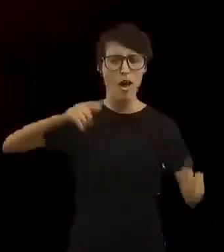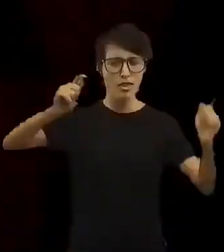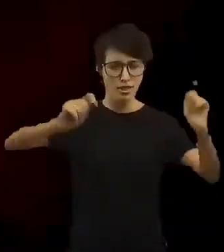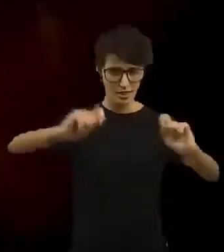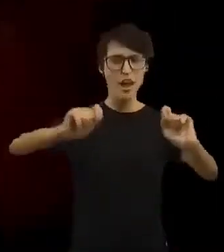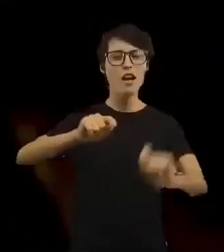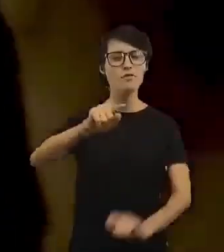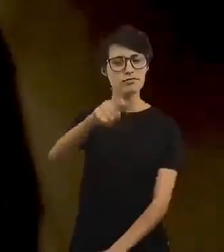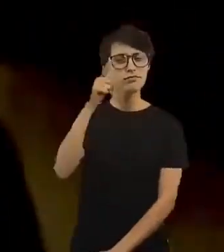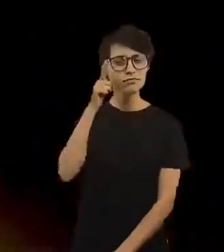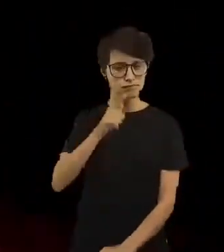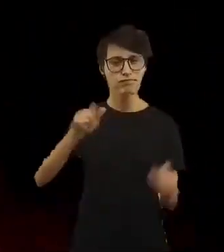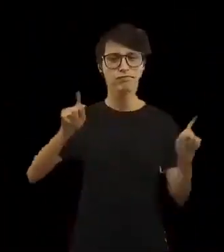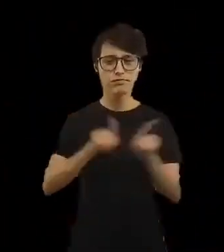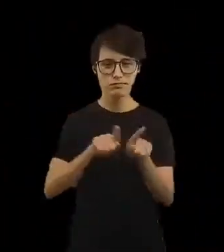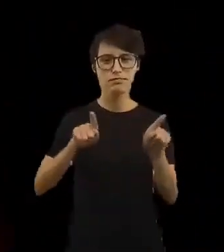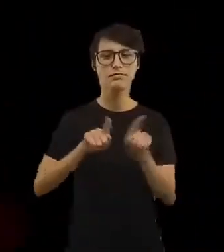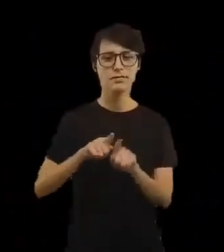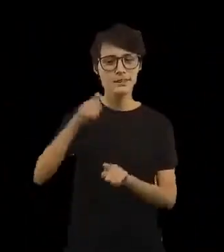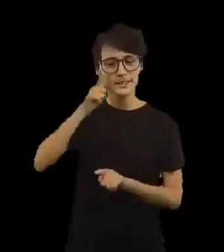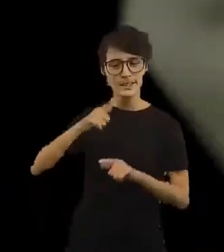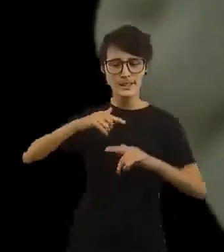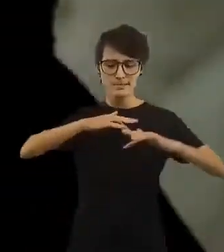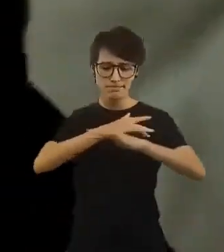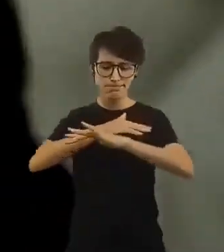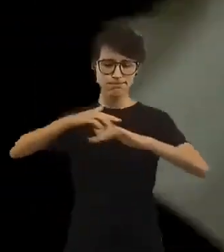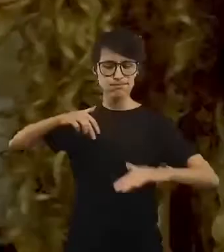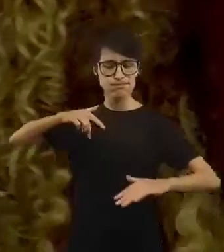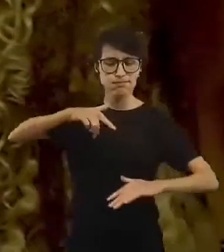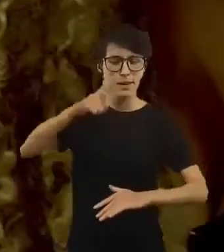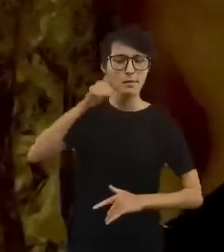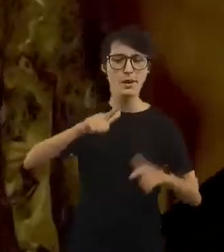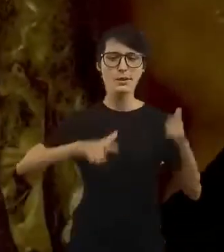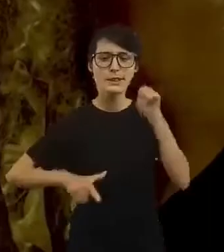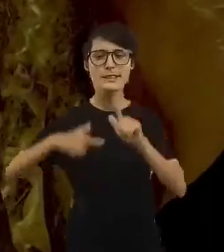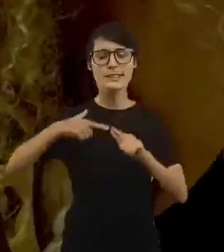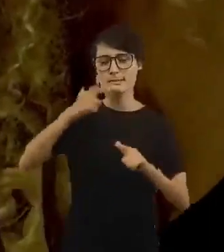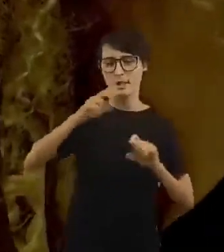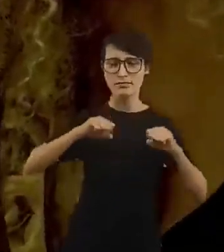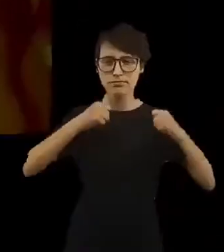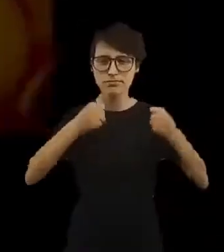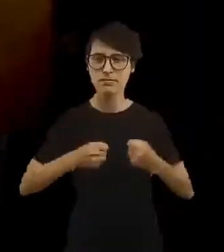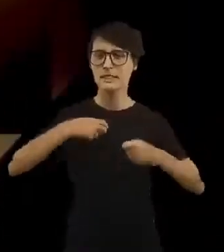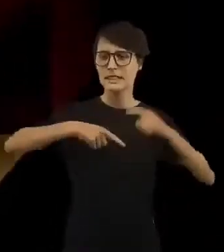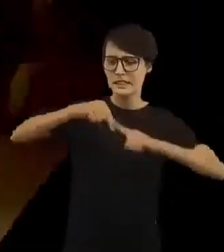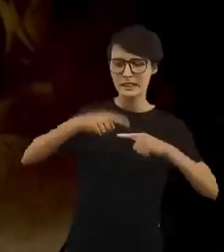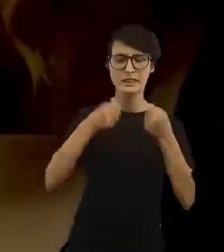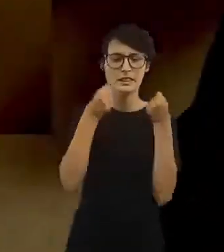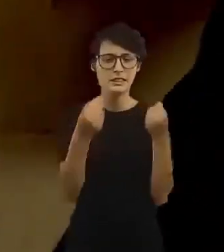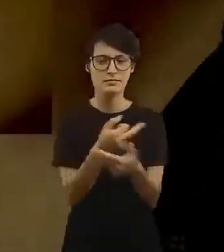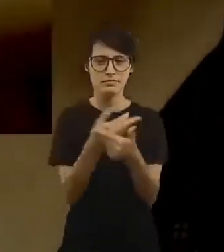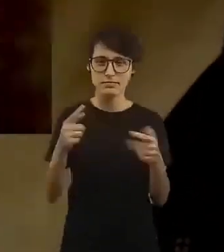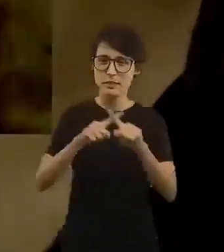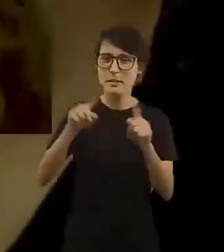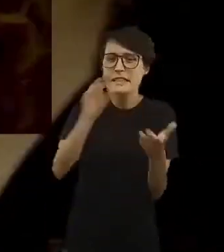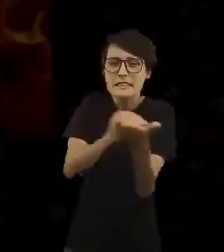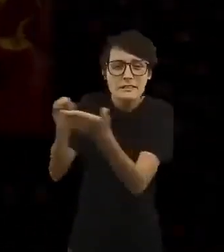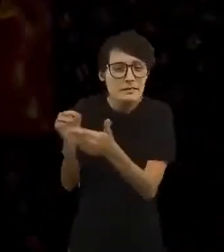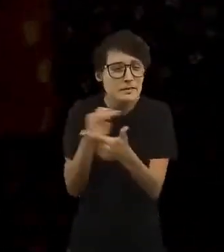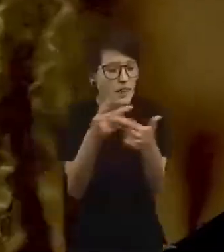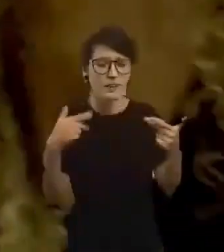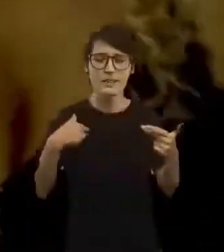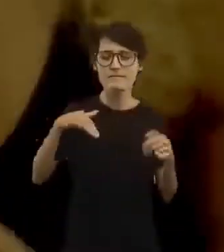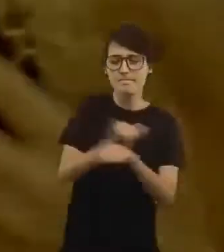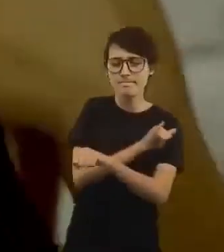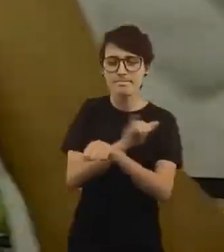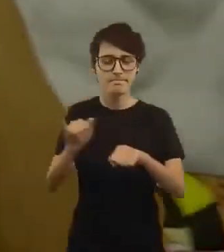vai ver, atravessando a cidade pra fazer um show que ainda não tá lotado. Material pesado, mas aí se faltava sim de verdade. Fica à